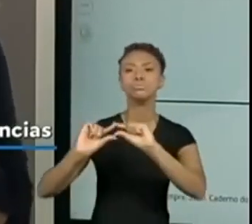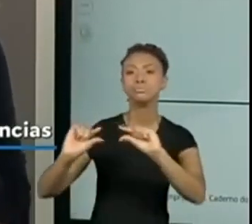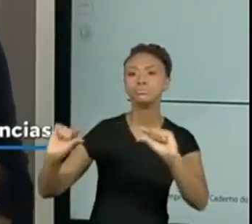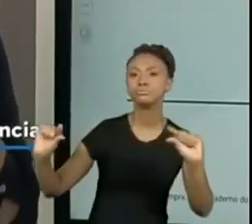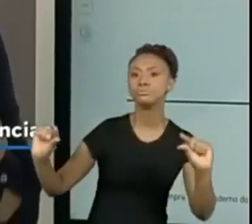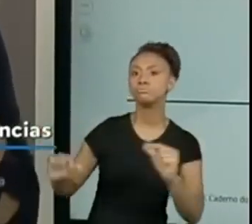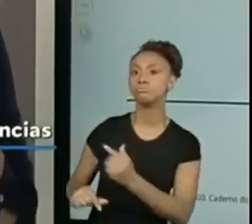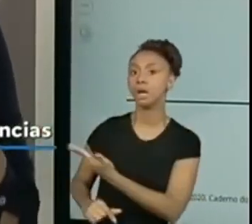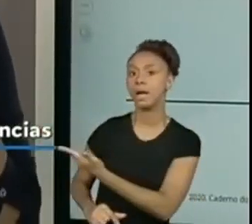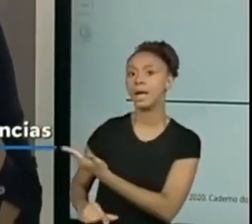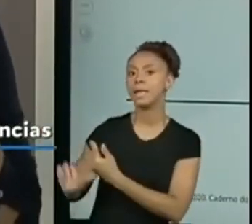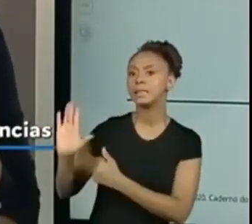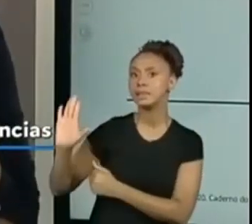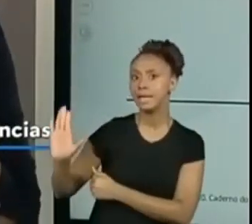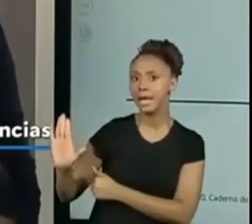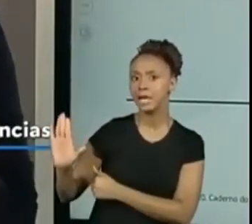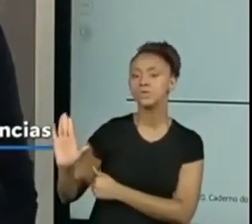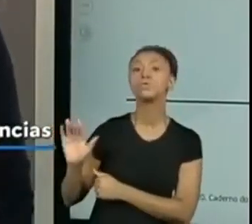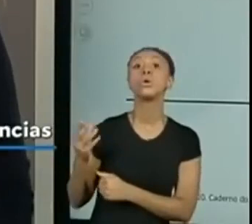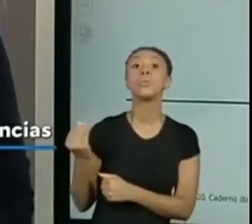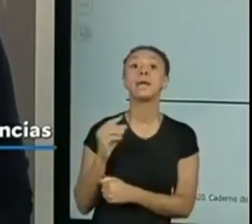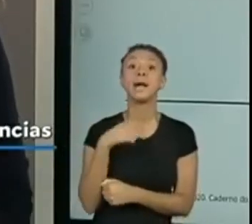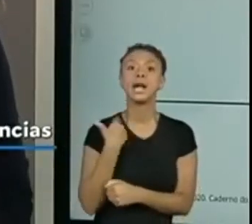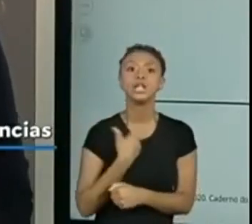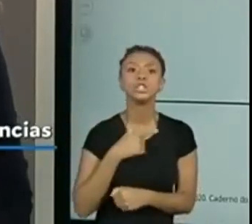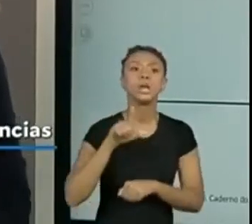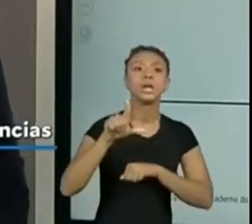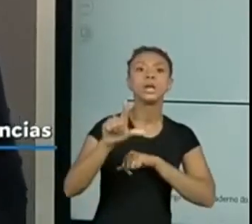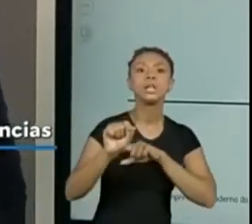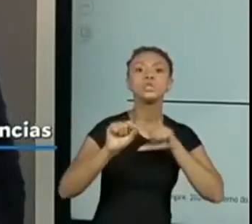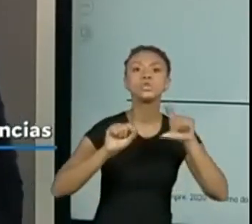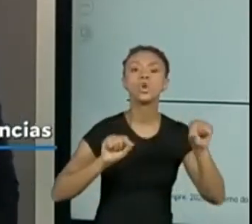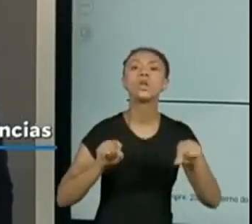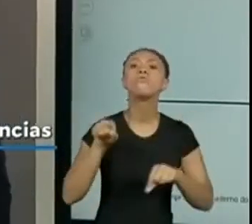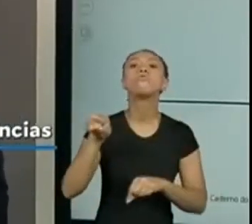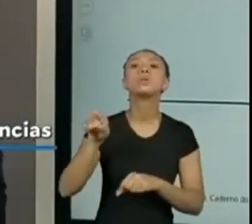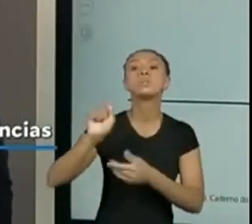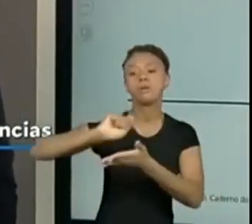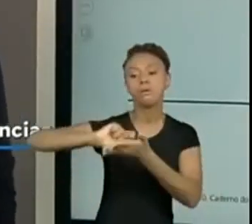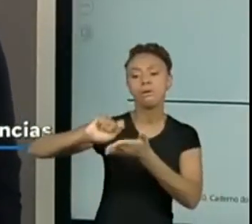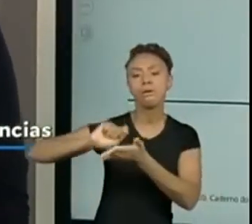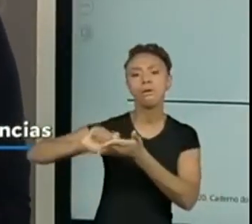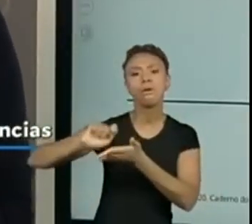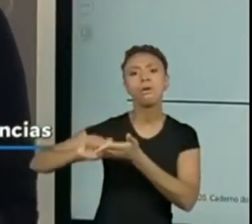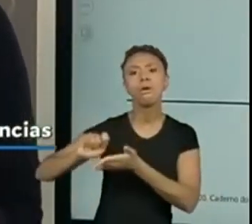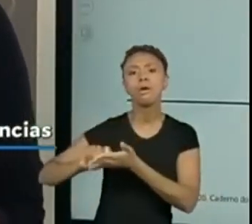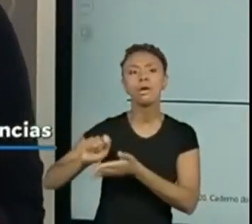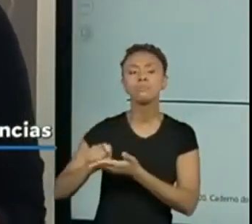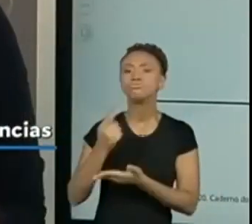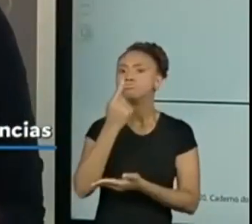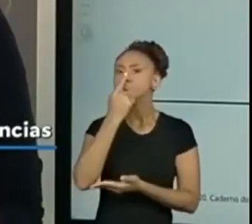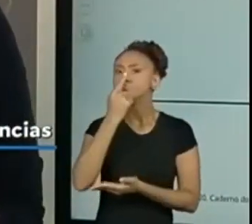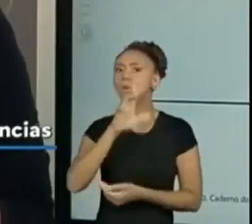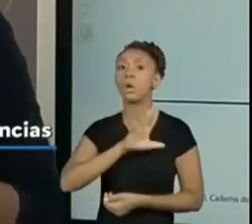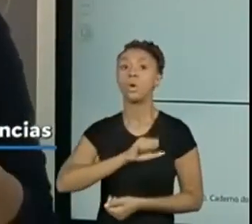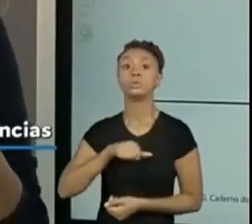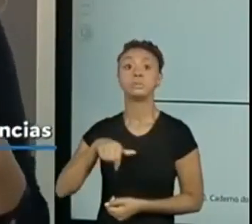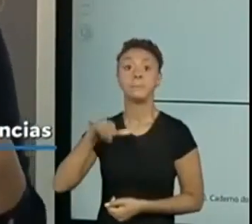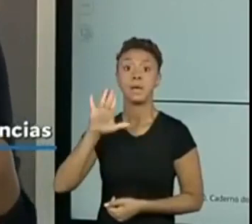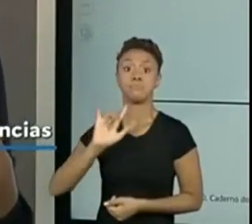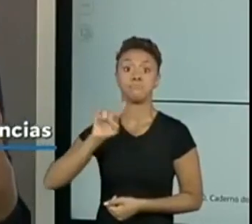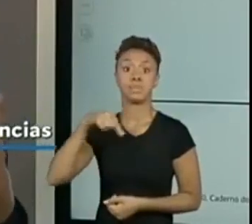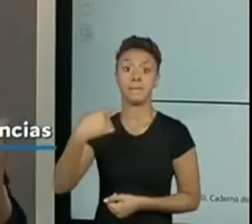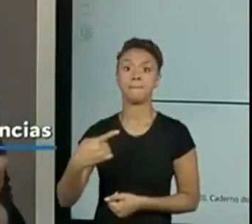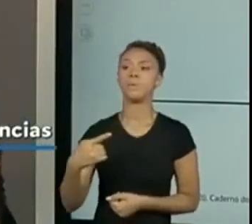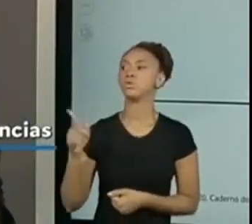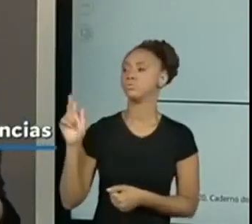gente vai escolhendo cada preferência da gente. Então, você vai anotar qual é a preferência e depois você vai escrever com a